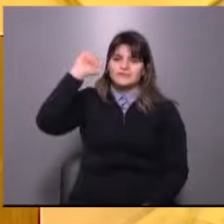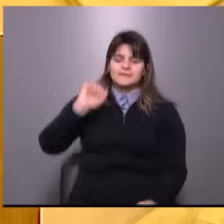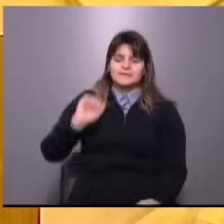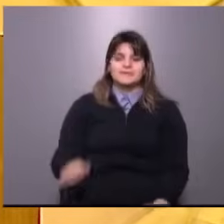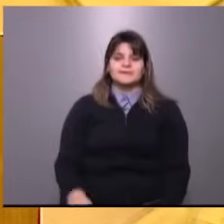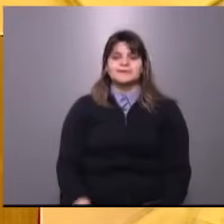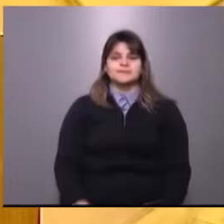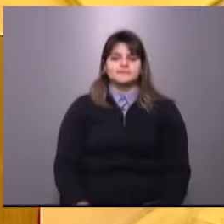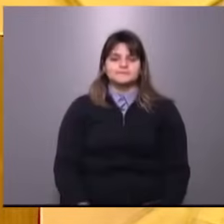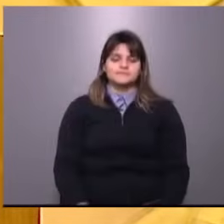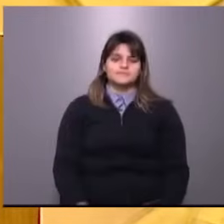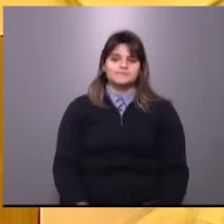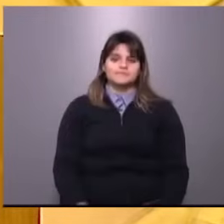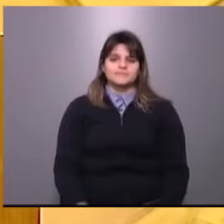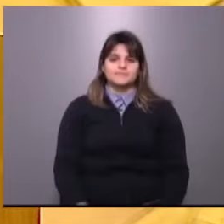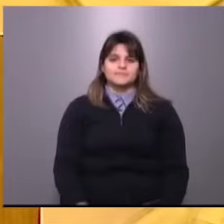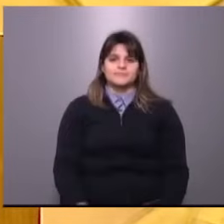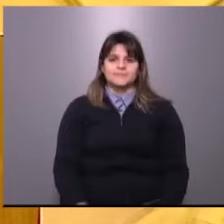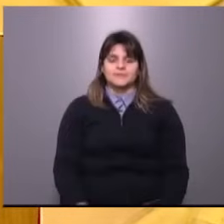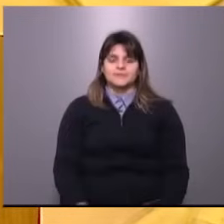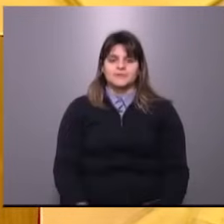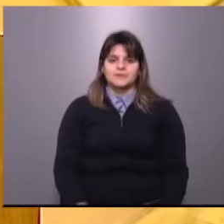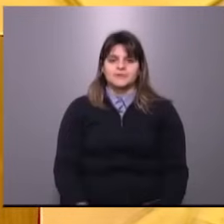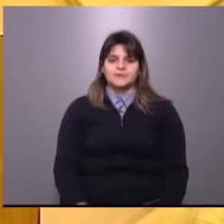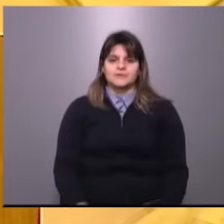Deus.